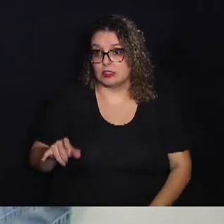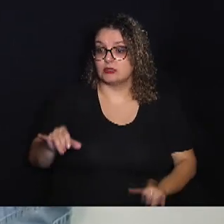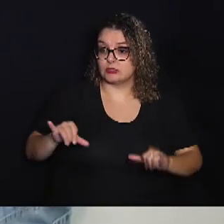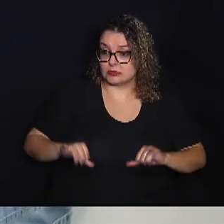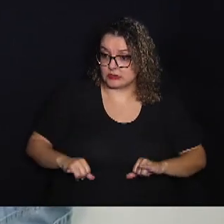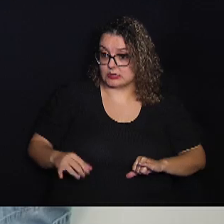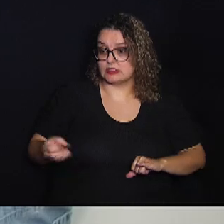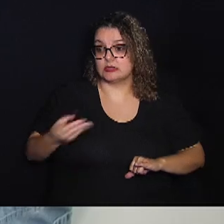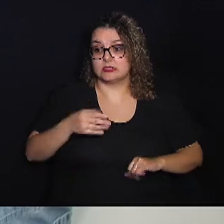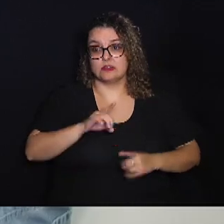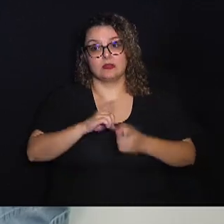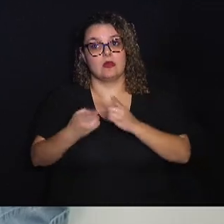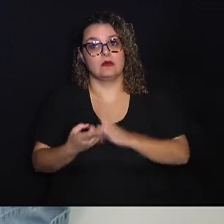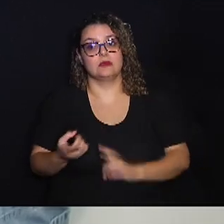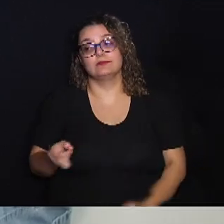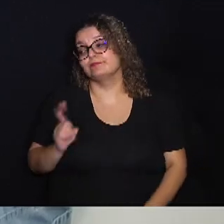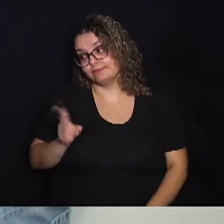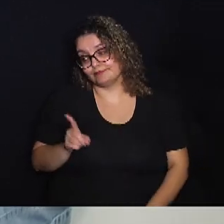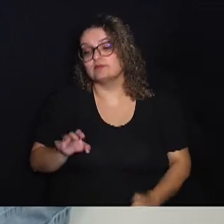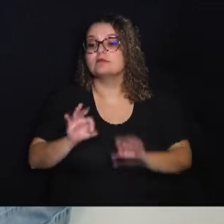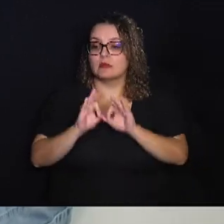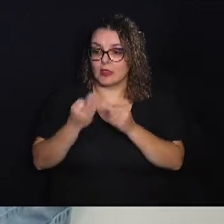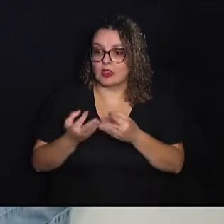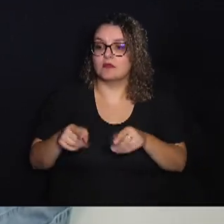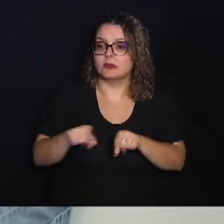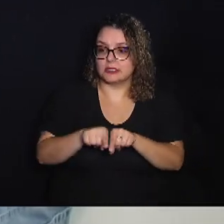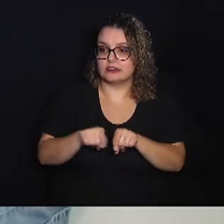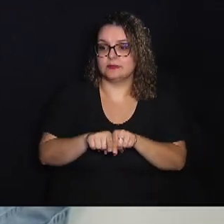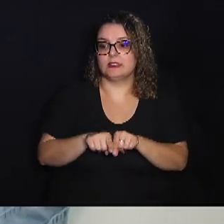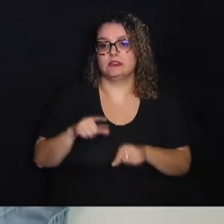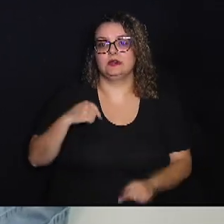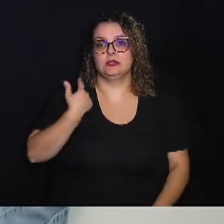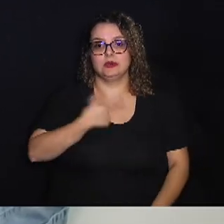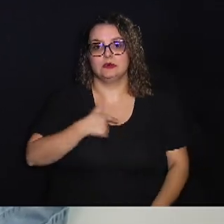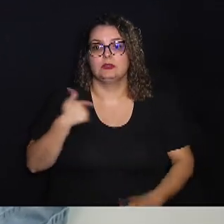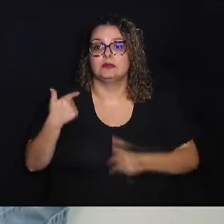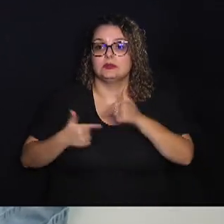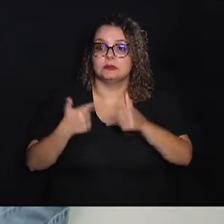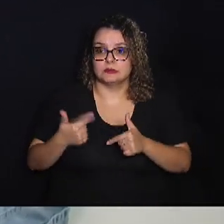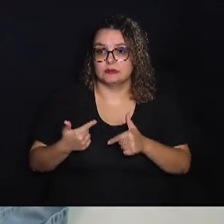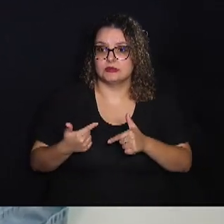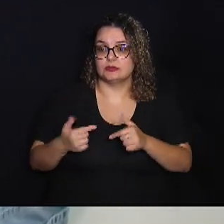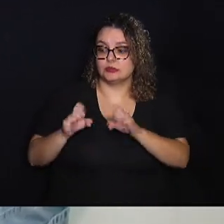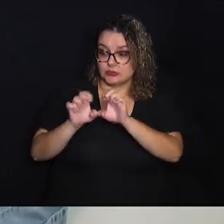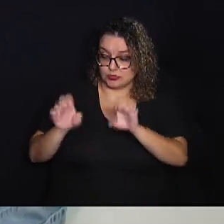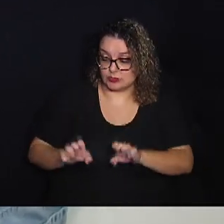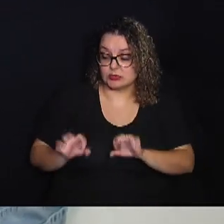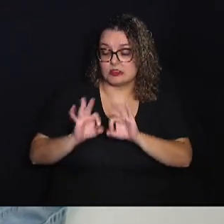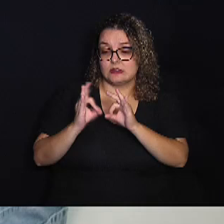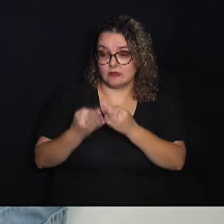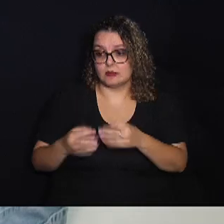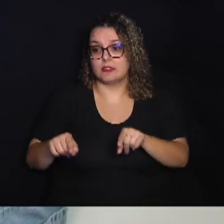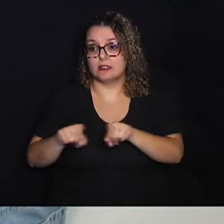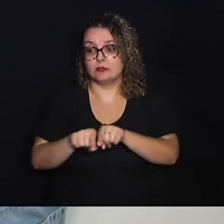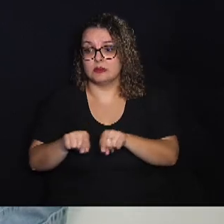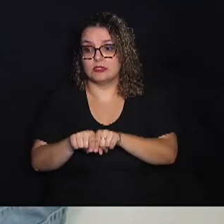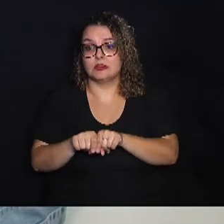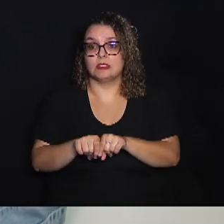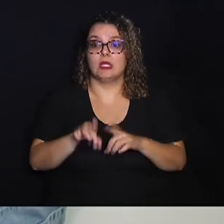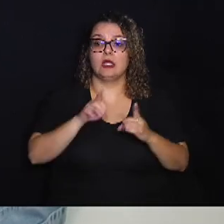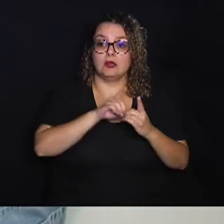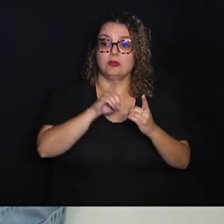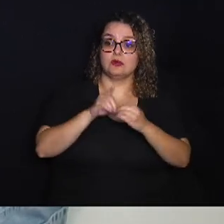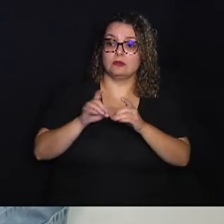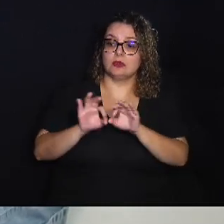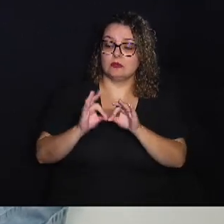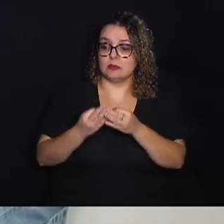nova dinâmica, a família também. Né? Então a gente trabalha essa questão de reestruturação familiar também. Atendemos tanto família quanto